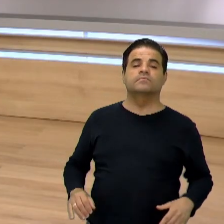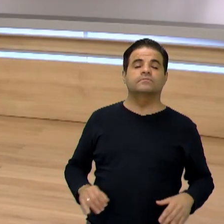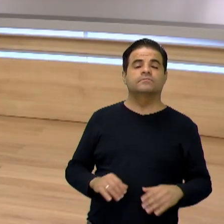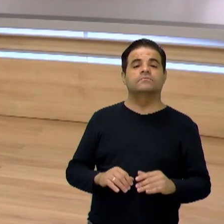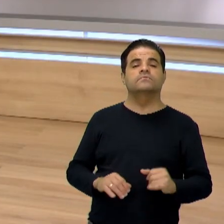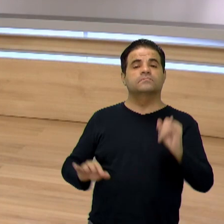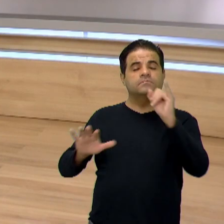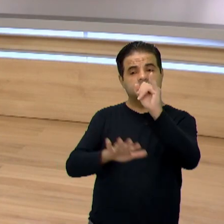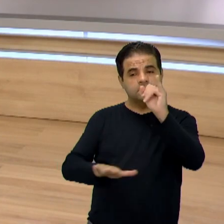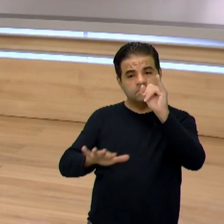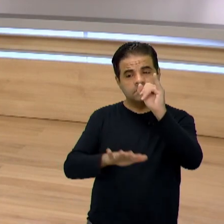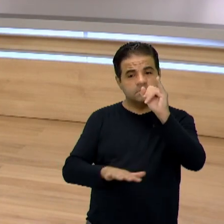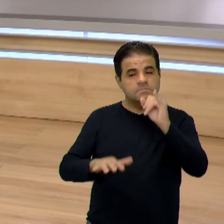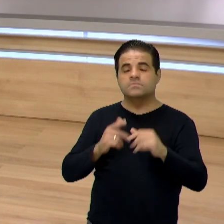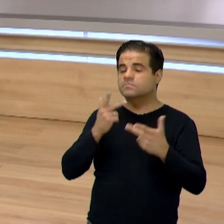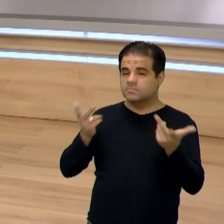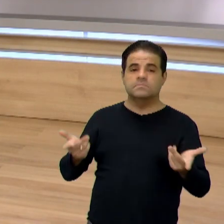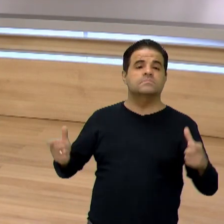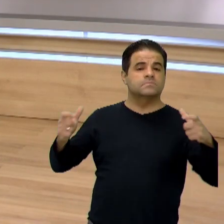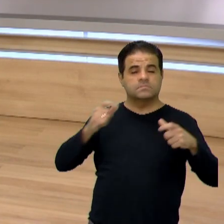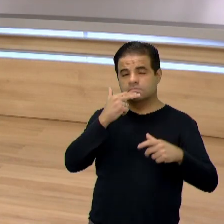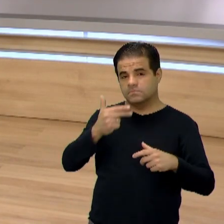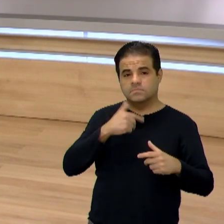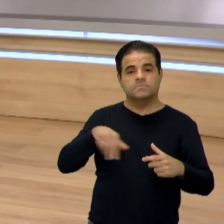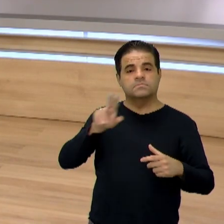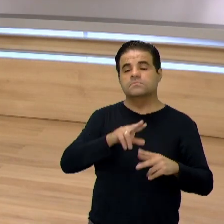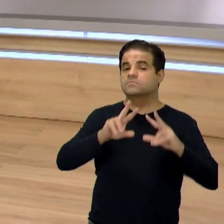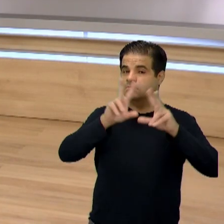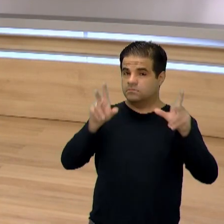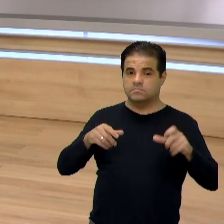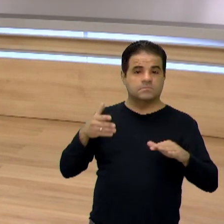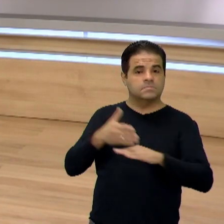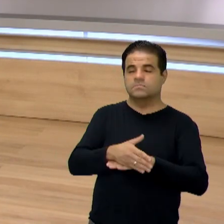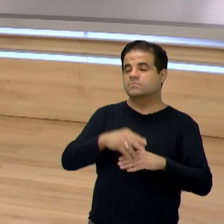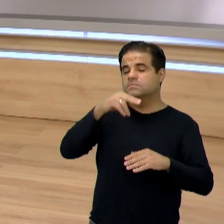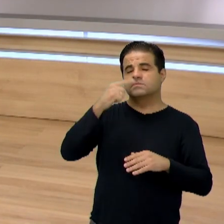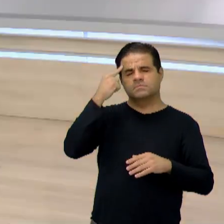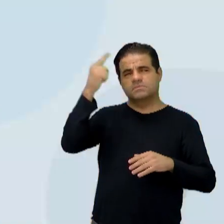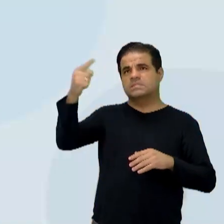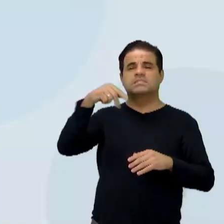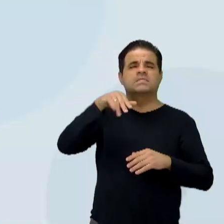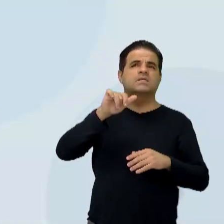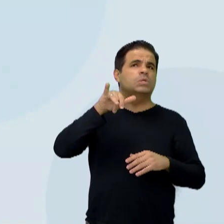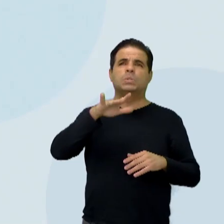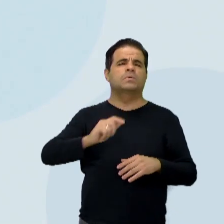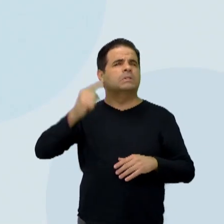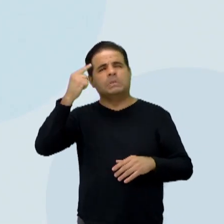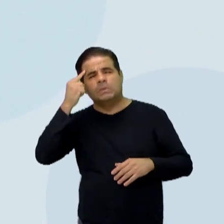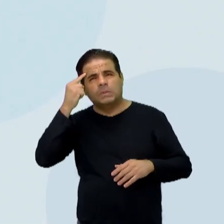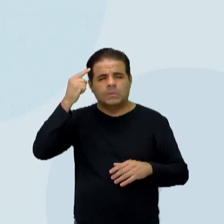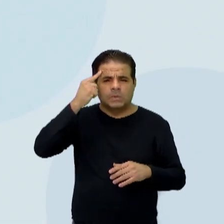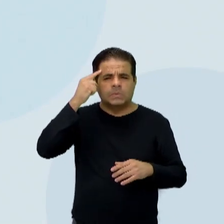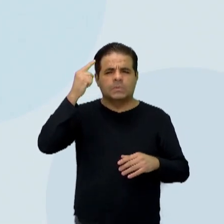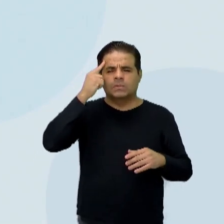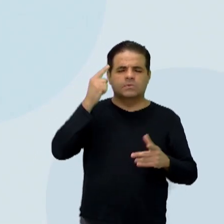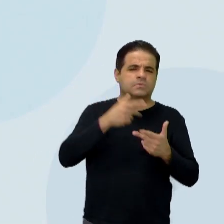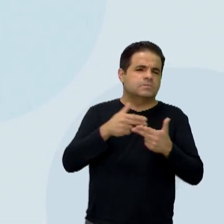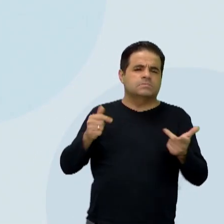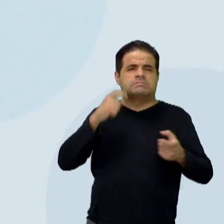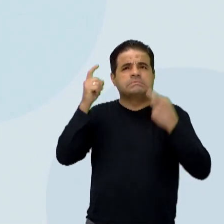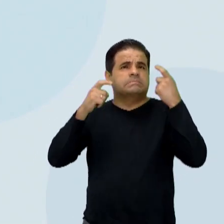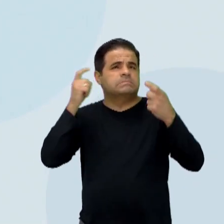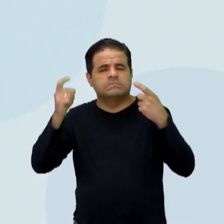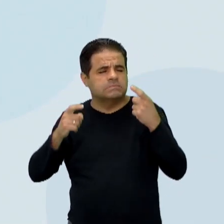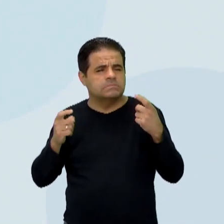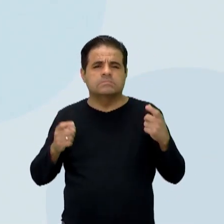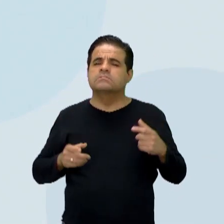está correta, porque é linguagem informal, pois usa a expressão não entre na neura, como querendo dizer, não fique obcecado com isso, não fique